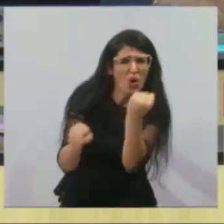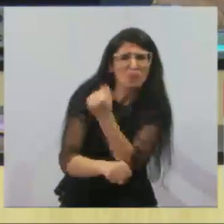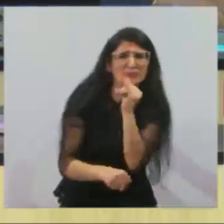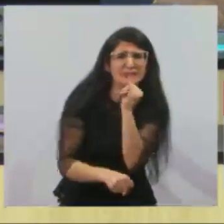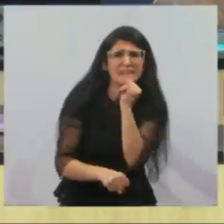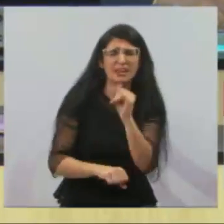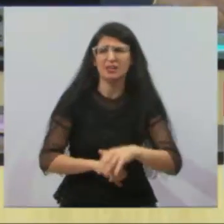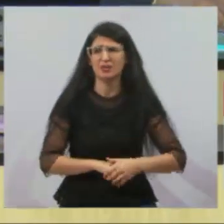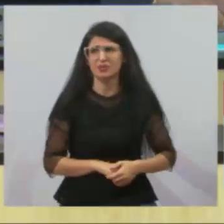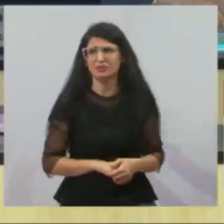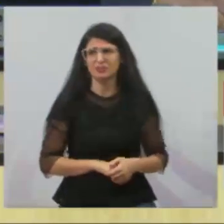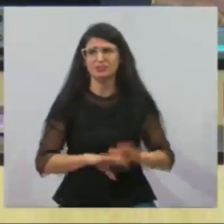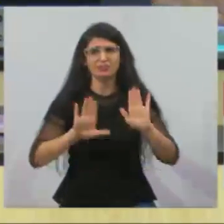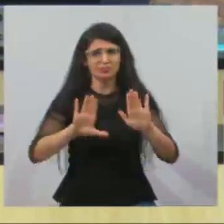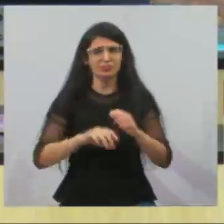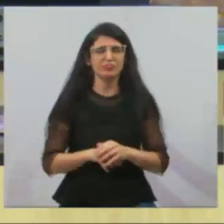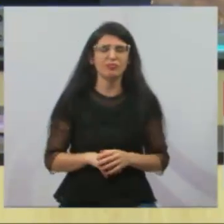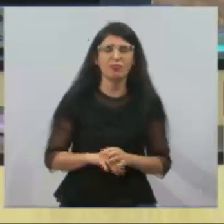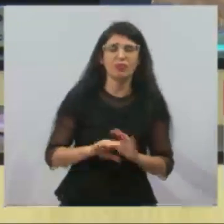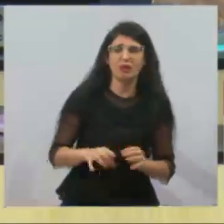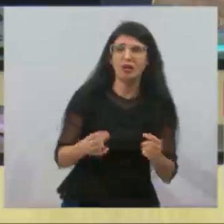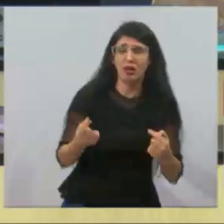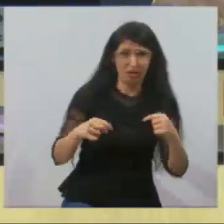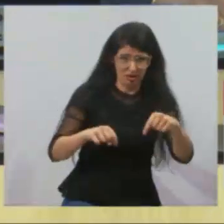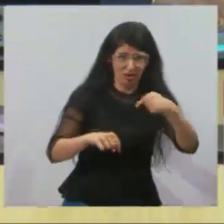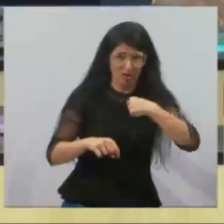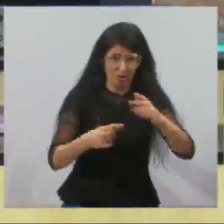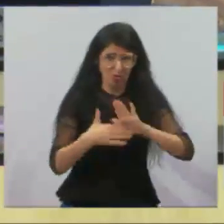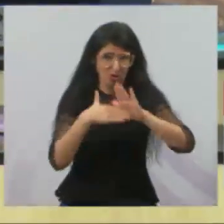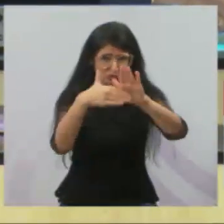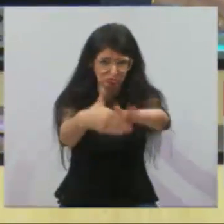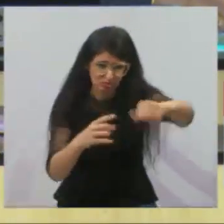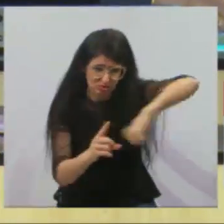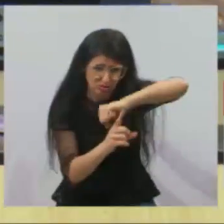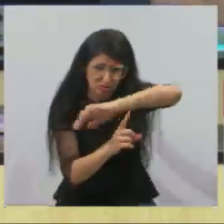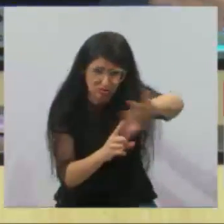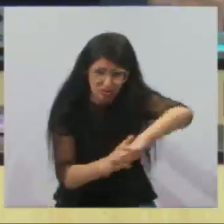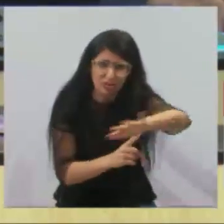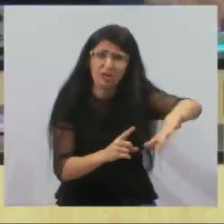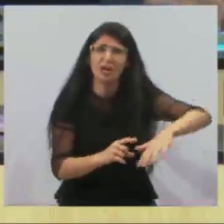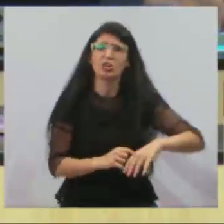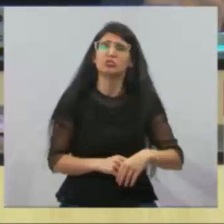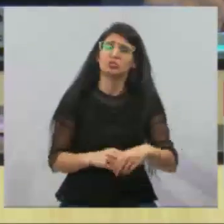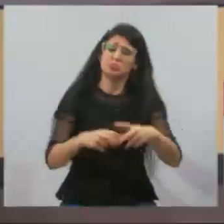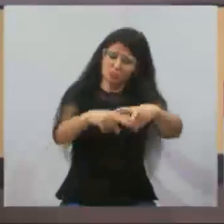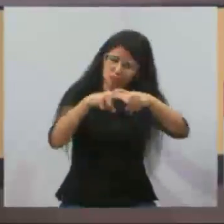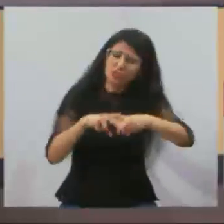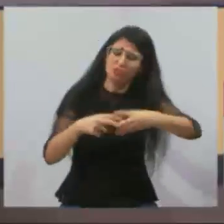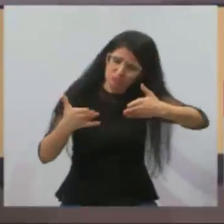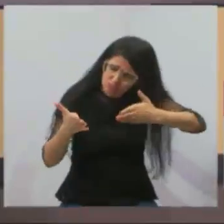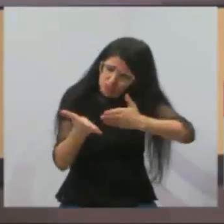uma grande parte da população. Então, votando em favor do município, o meu voto é favorável.